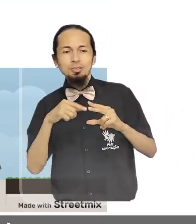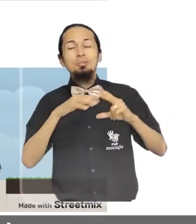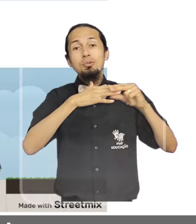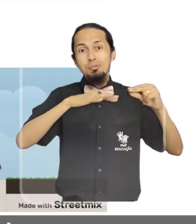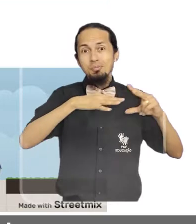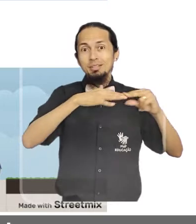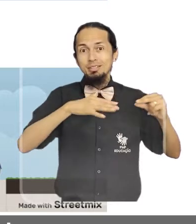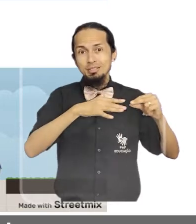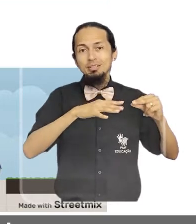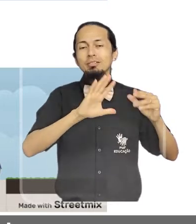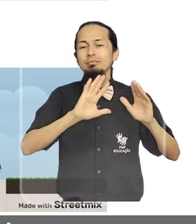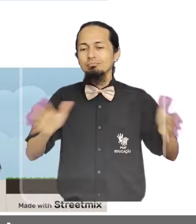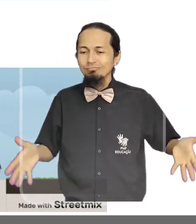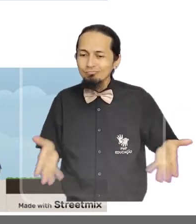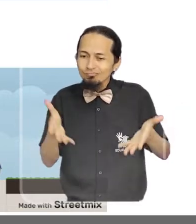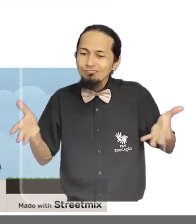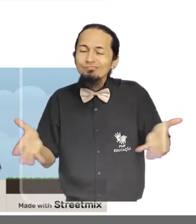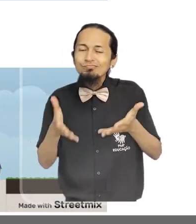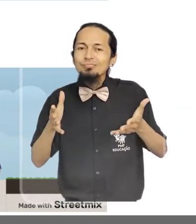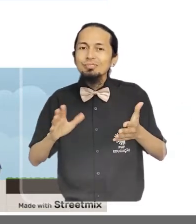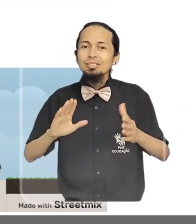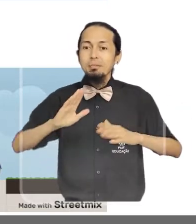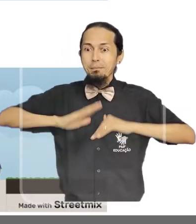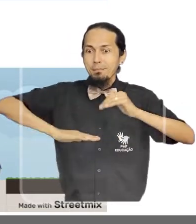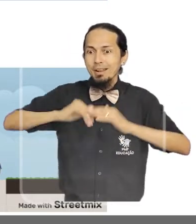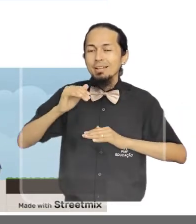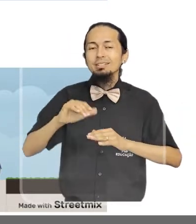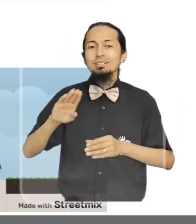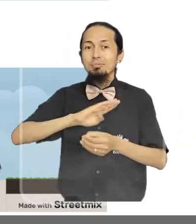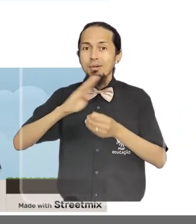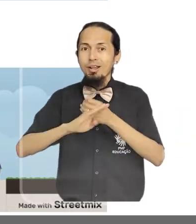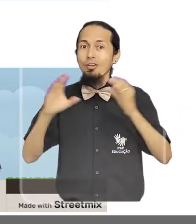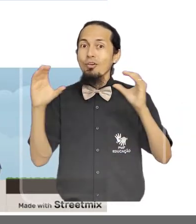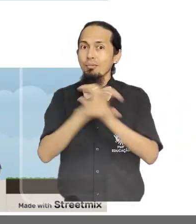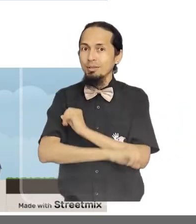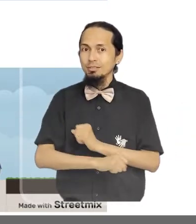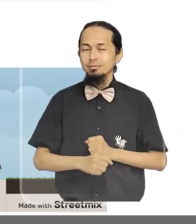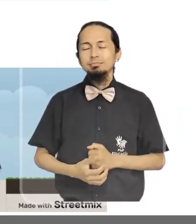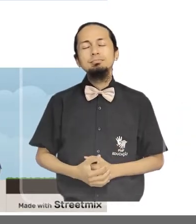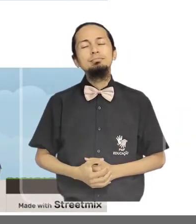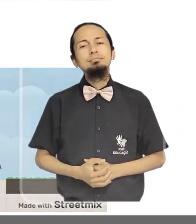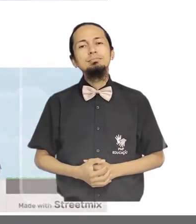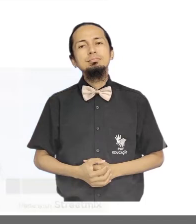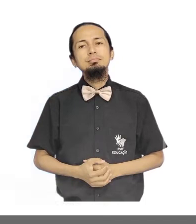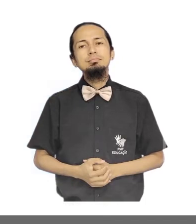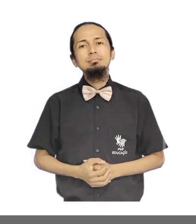plano diretor seja executado e torne o bairro mais completo.